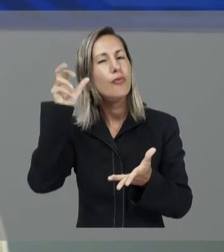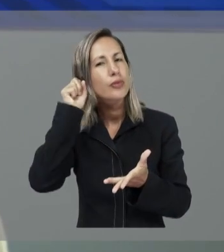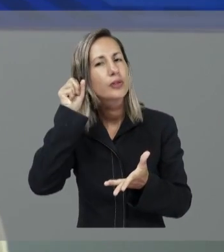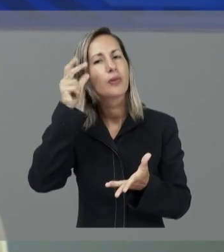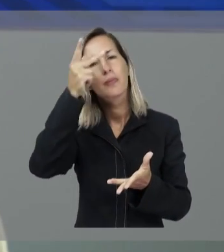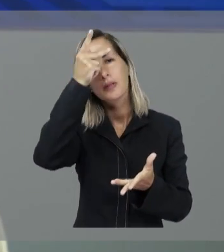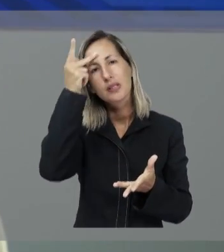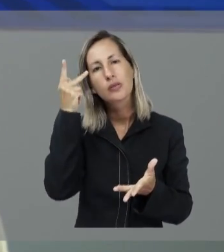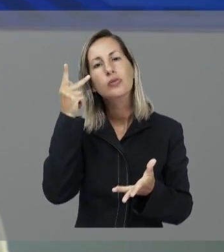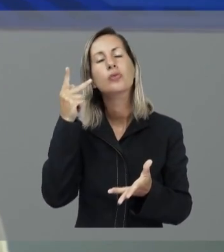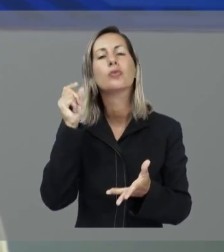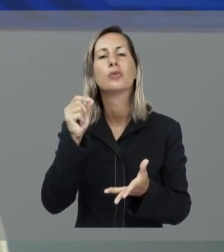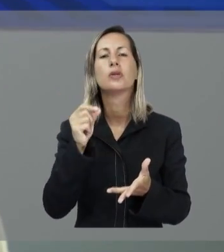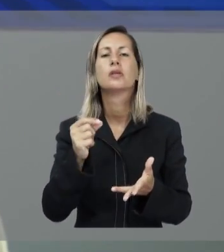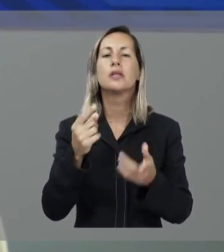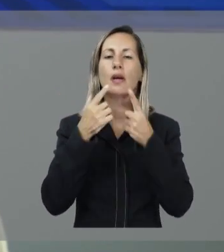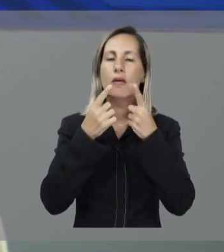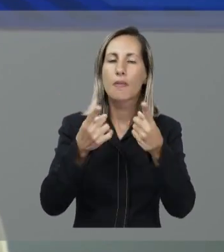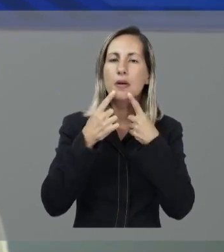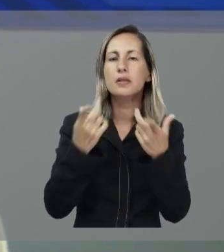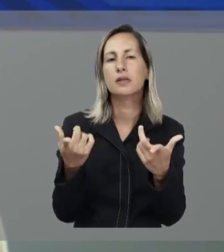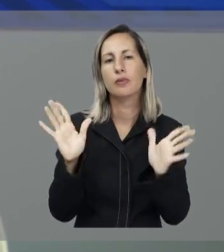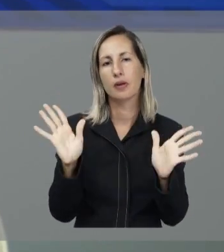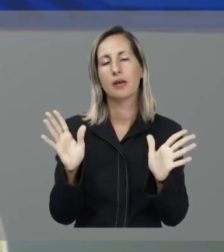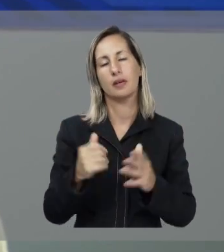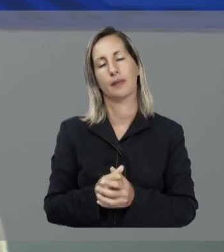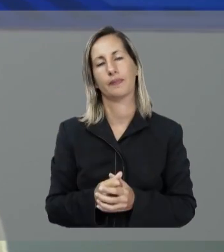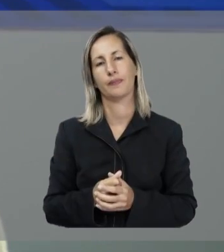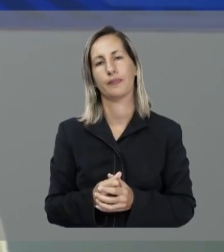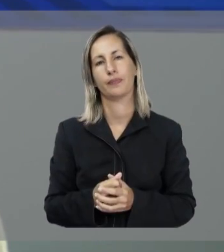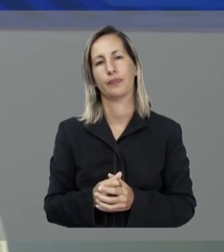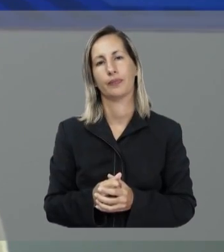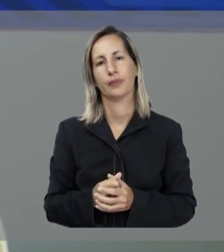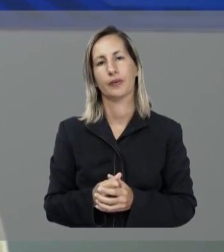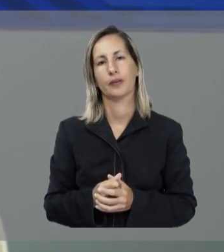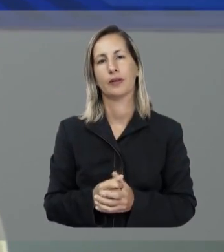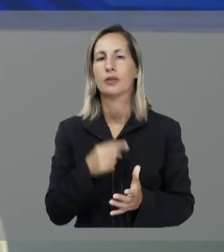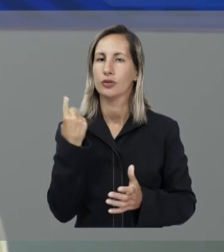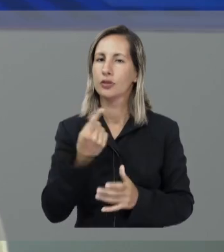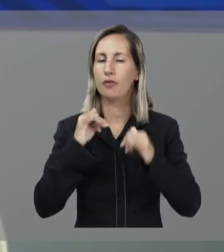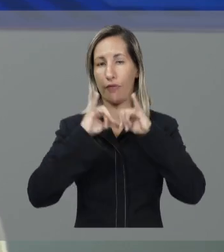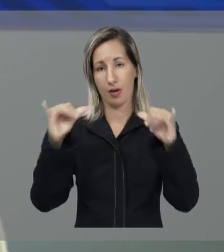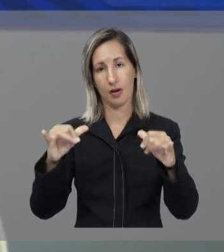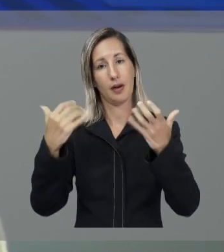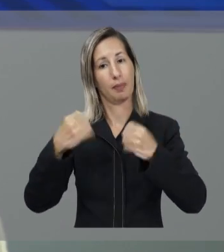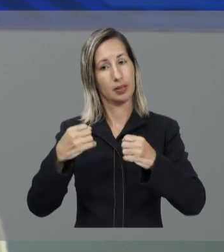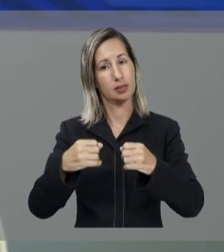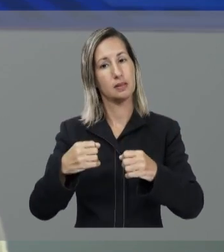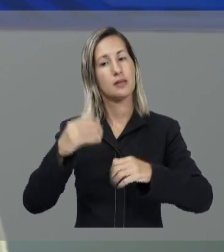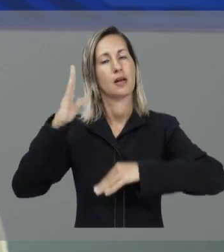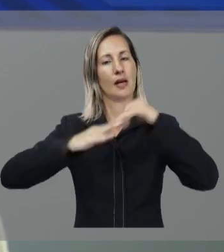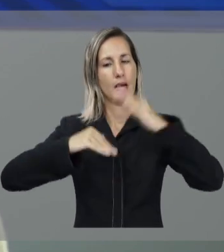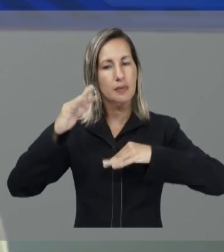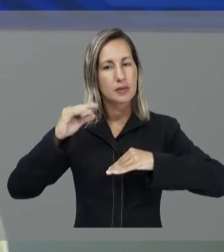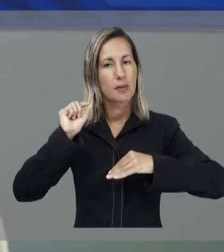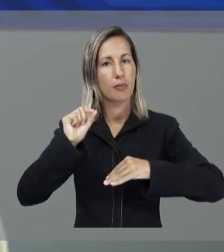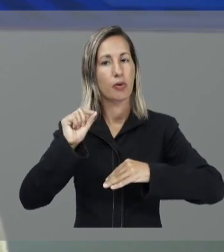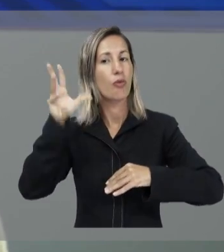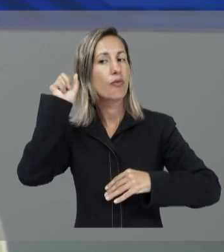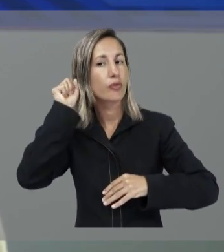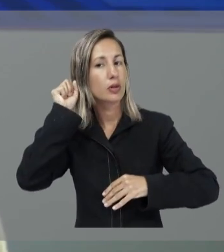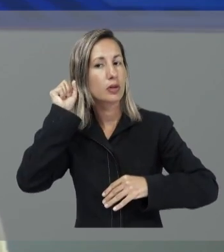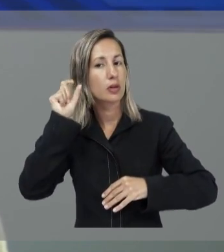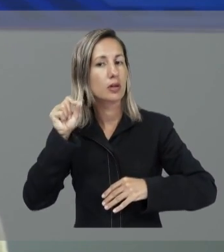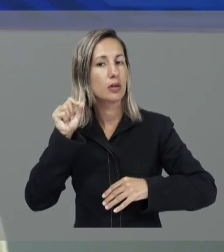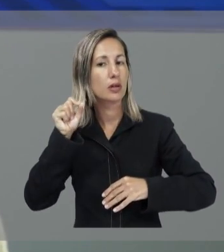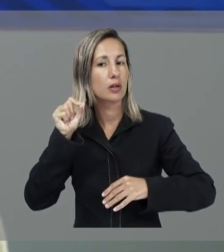as pessoas, ouvindo as demandas, e obviamente aí é onde está o plus, né? Aí a gente diz, a gente tem que se capacitar, porque uma coisa é você